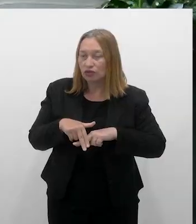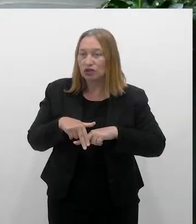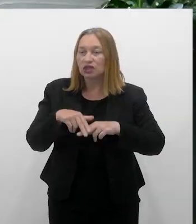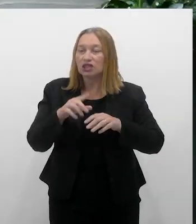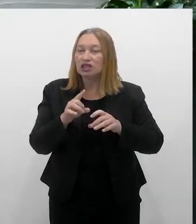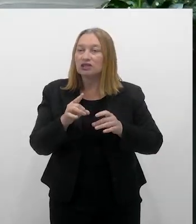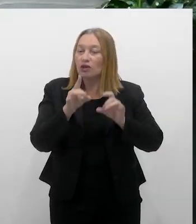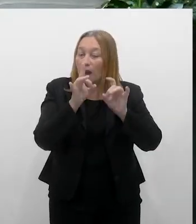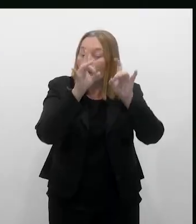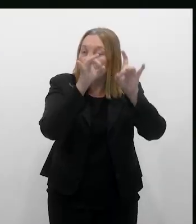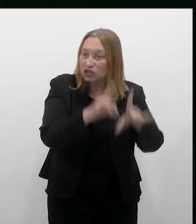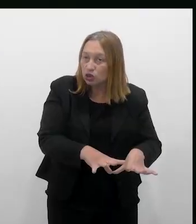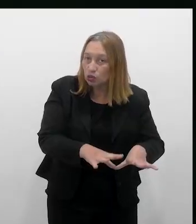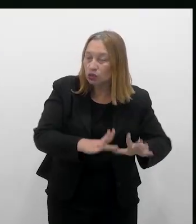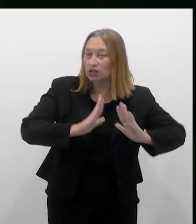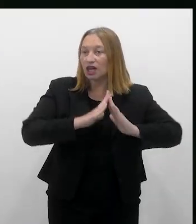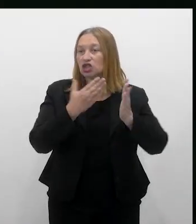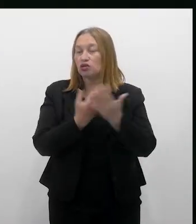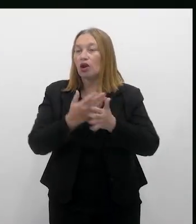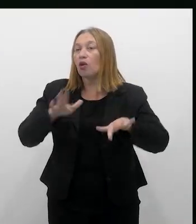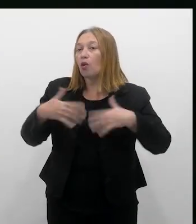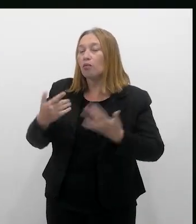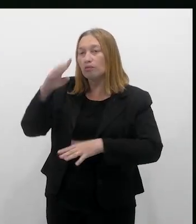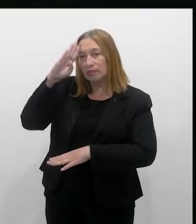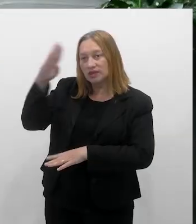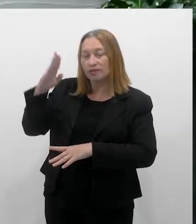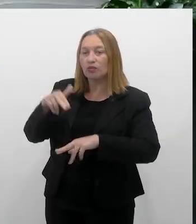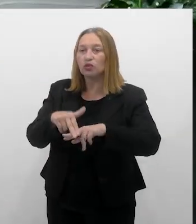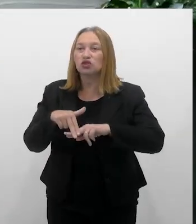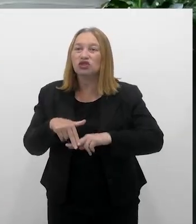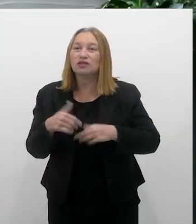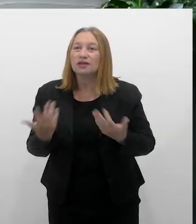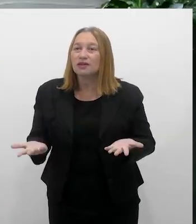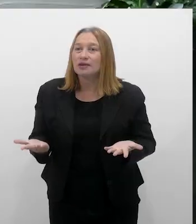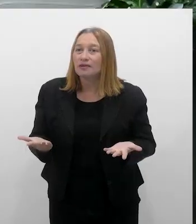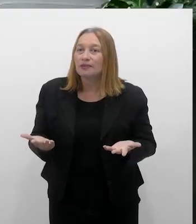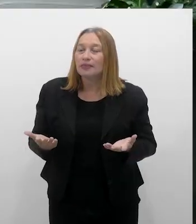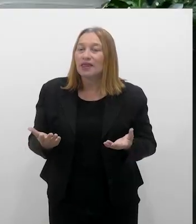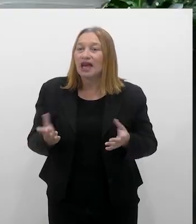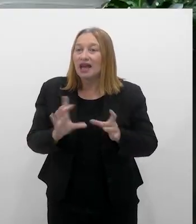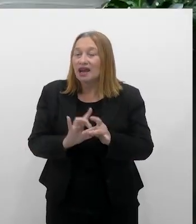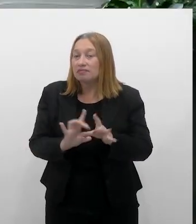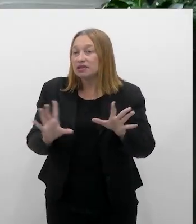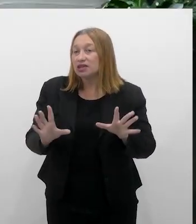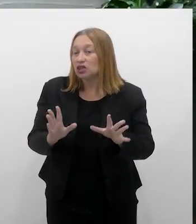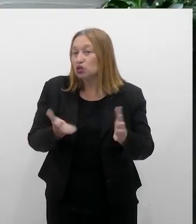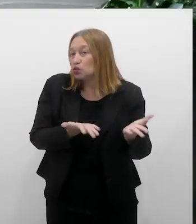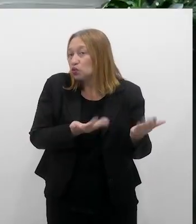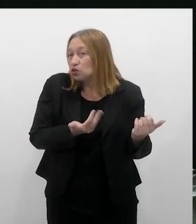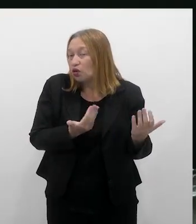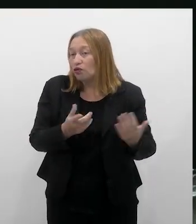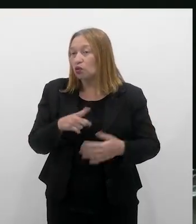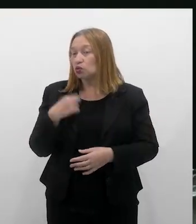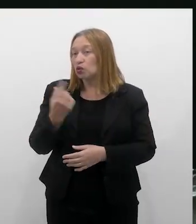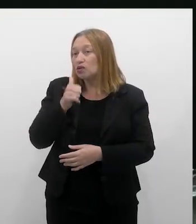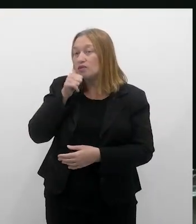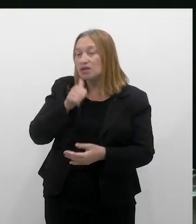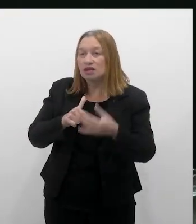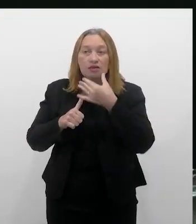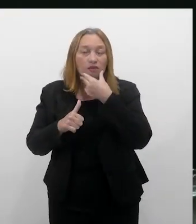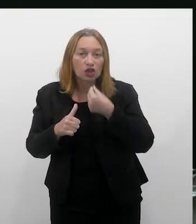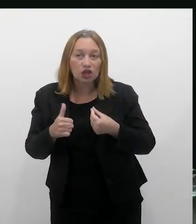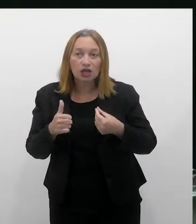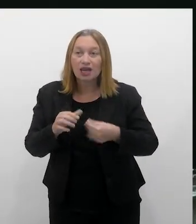inúmeros, mas quais seriam os mais, vamos dizer, cruciais? A emancipação do jovem, né? O nosso menino, a